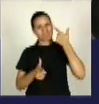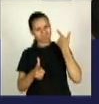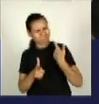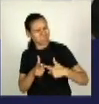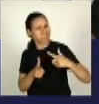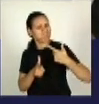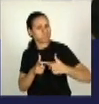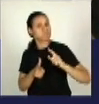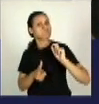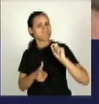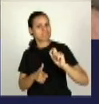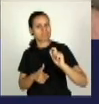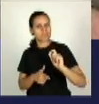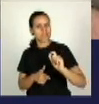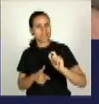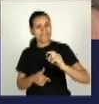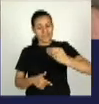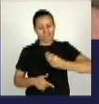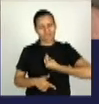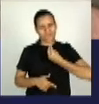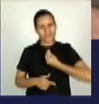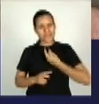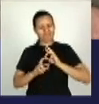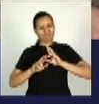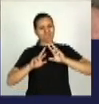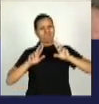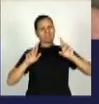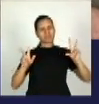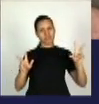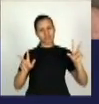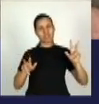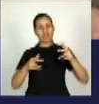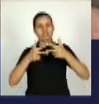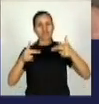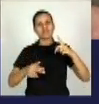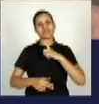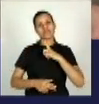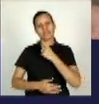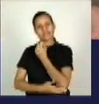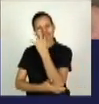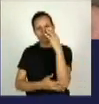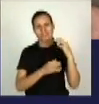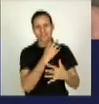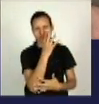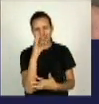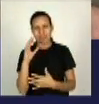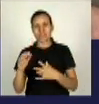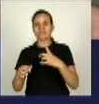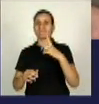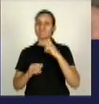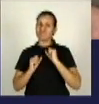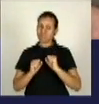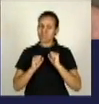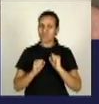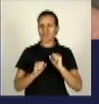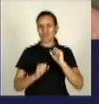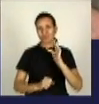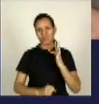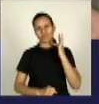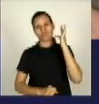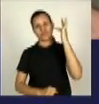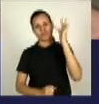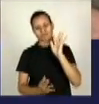medicamento é pequena. O grande problema do medicamento é o fato da bioatividade, ou seja, aquilo que estiver na natureza,